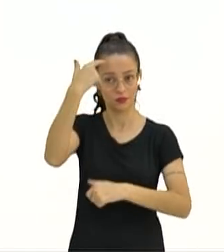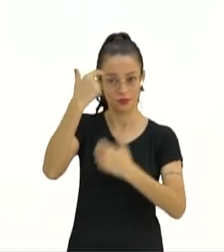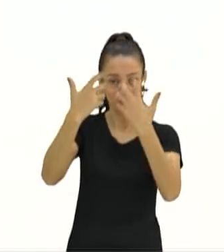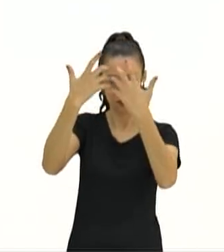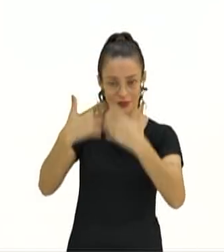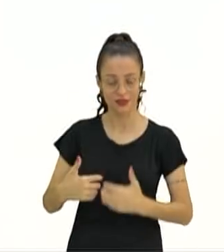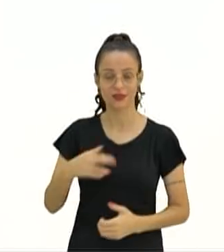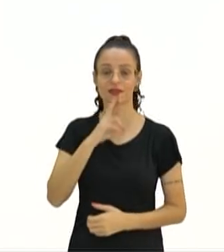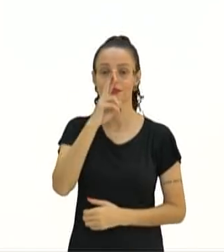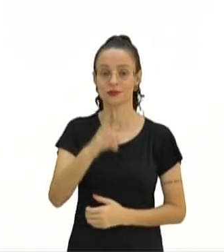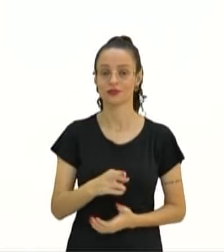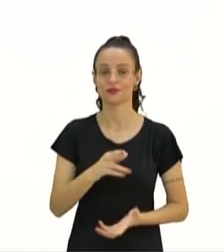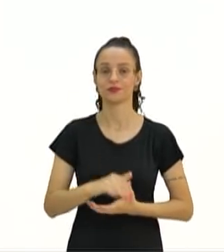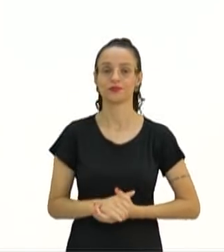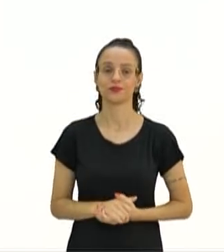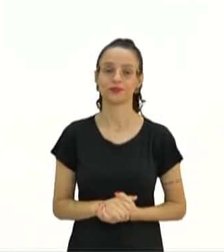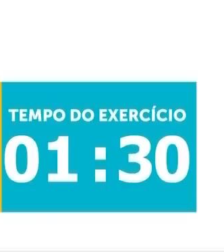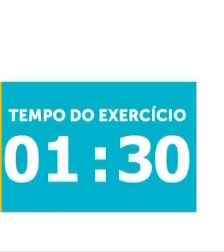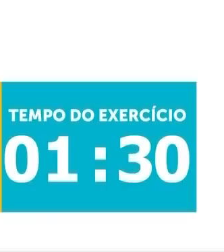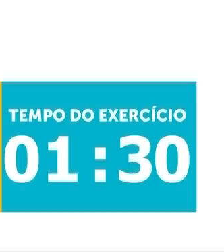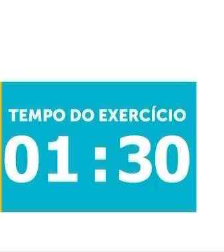pensar nessa resposta.